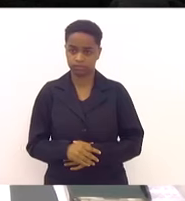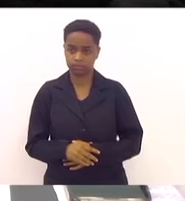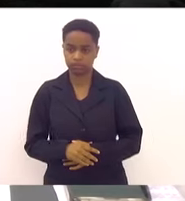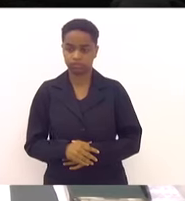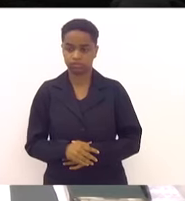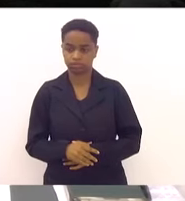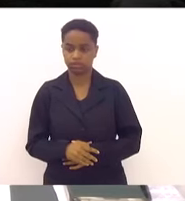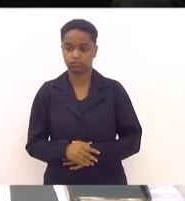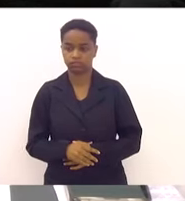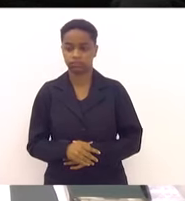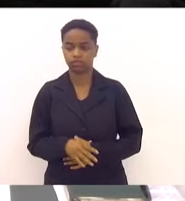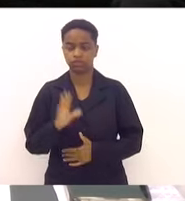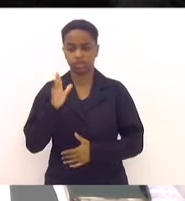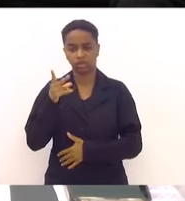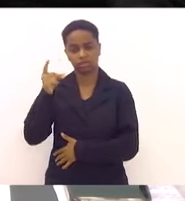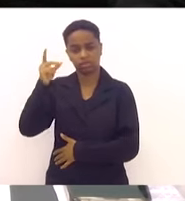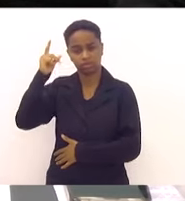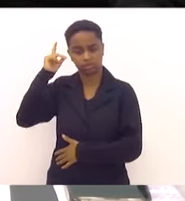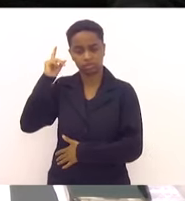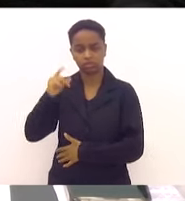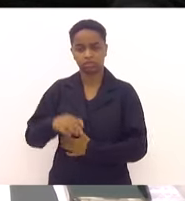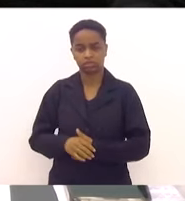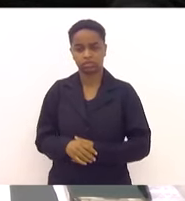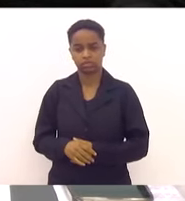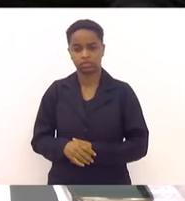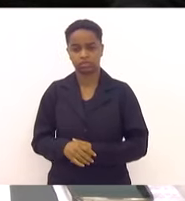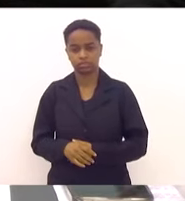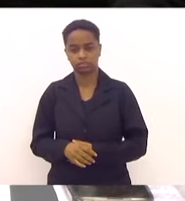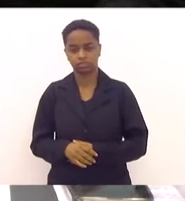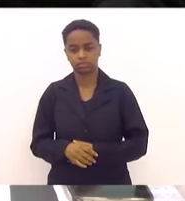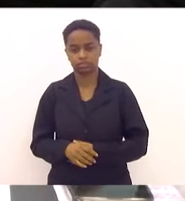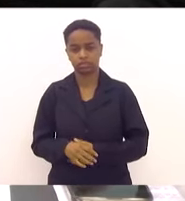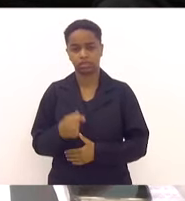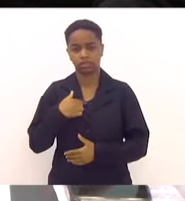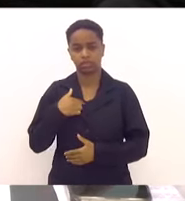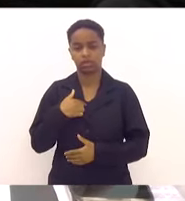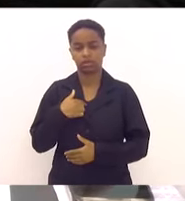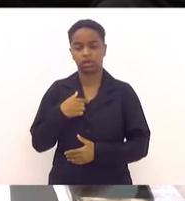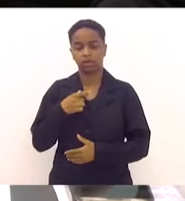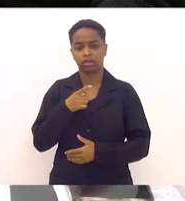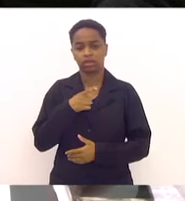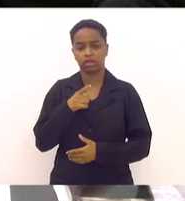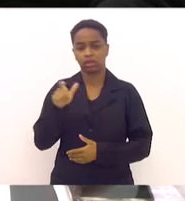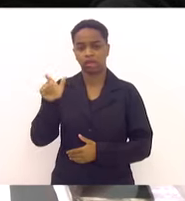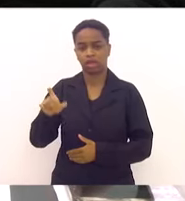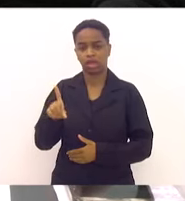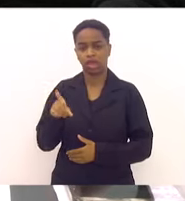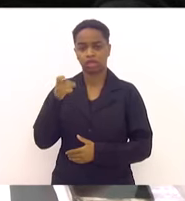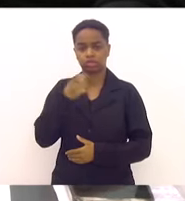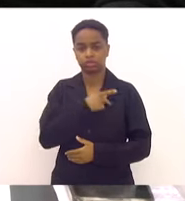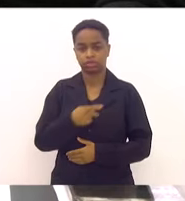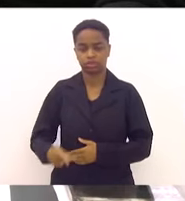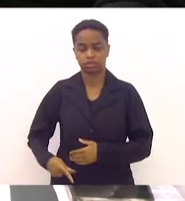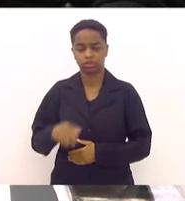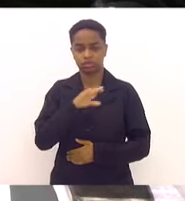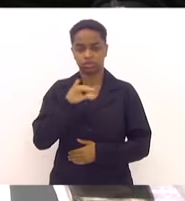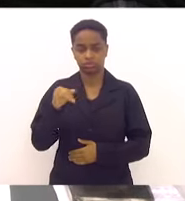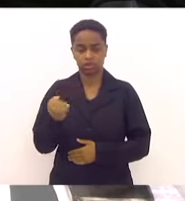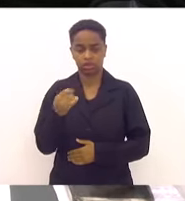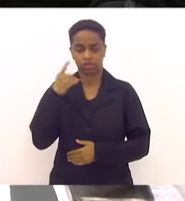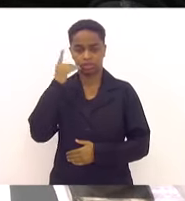já tem até algum tempo, quando presidia a CCJ o deputado Márcio Pacheco, porque veja